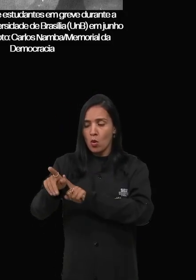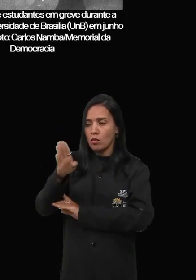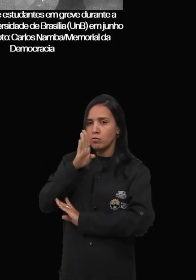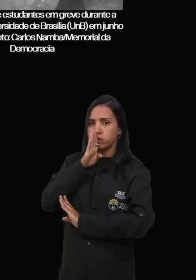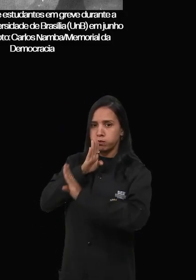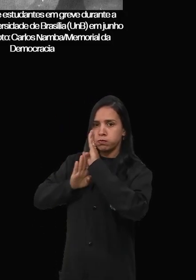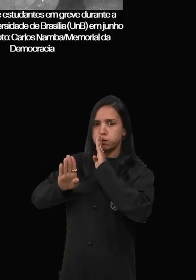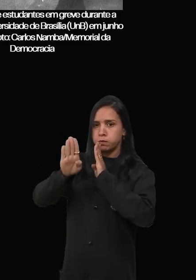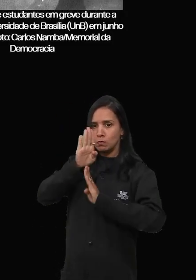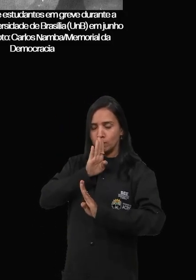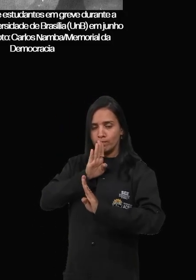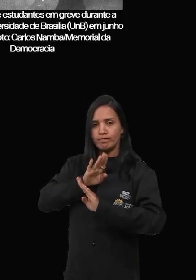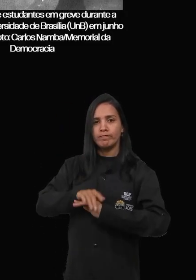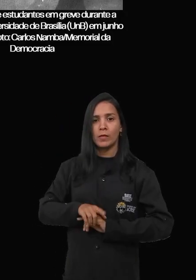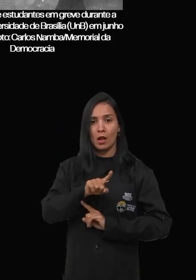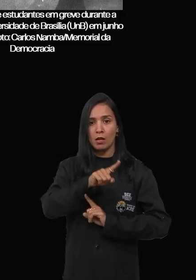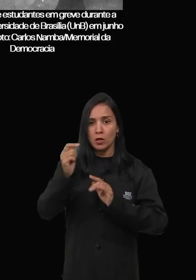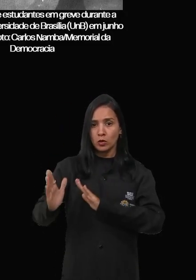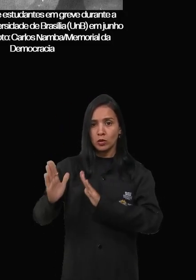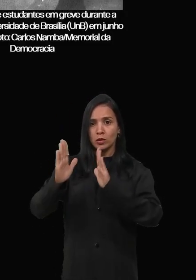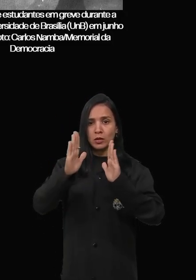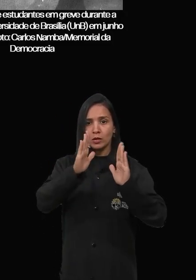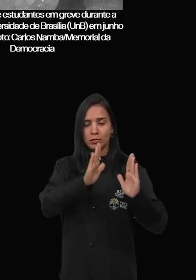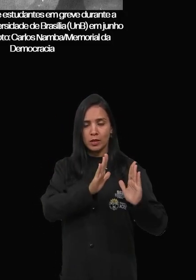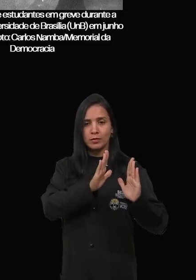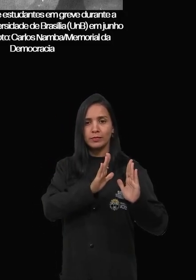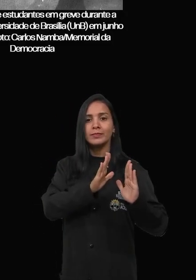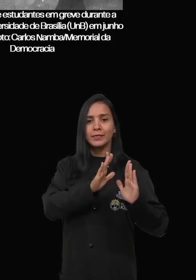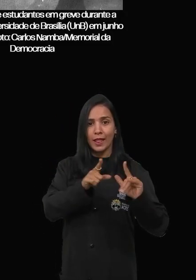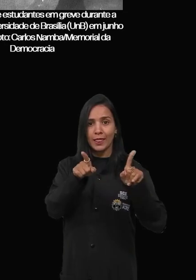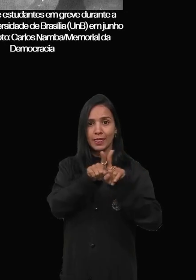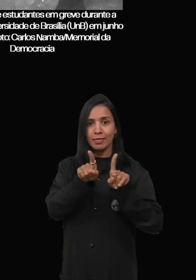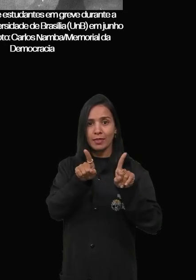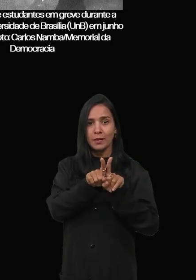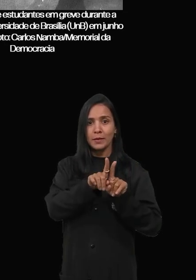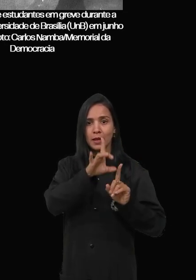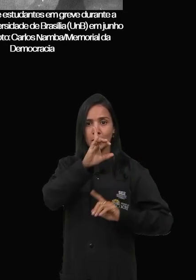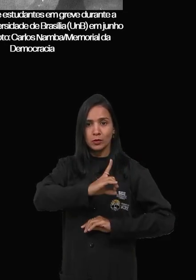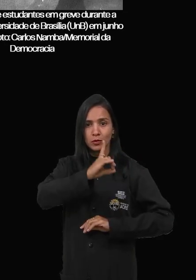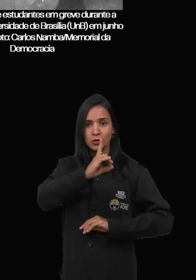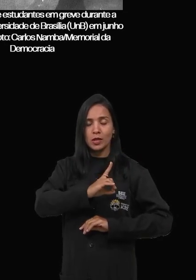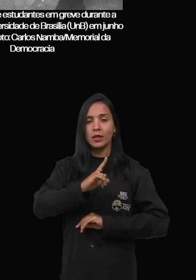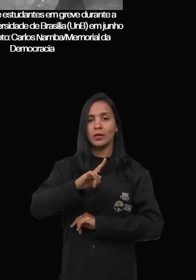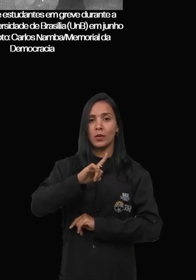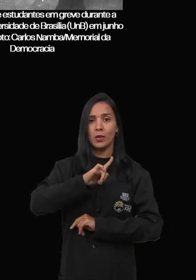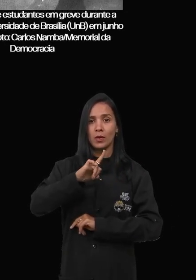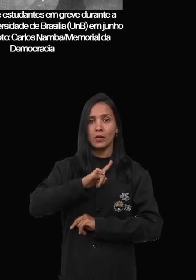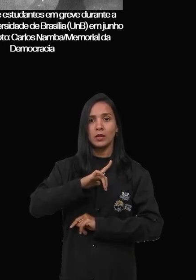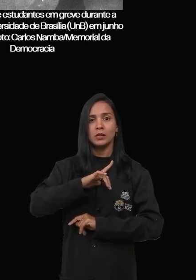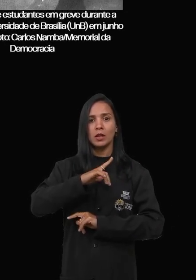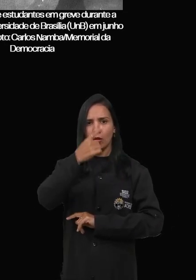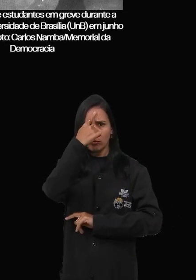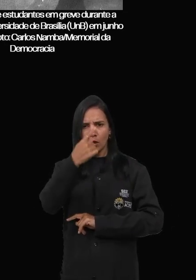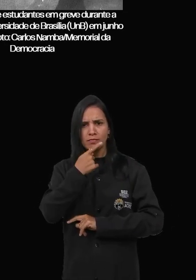lado direito, você vê a imagem que representa, né, que conta aí um pouco